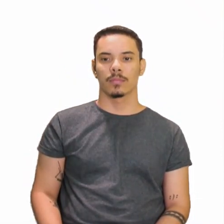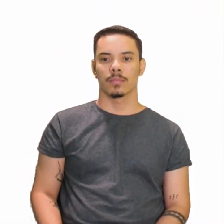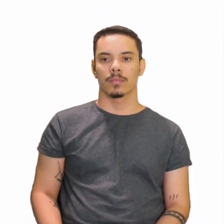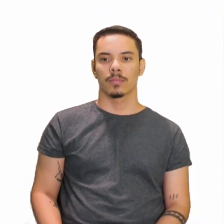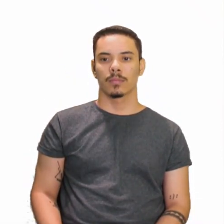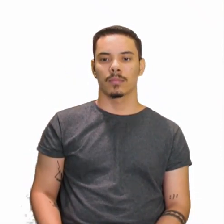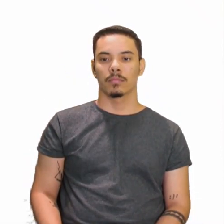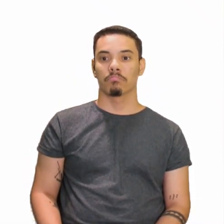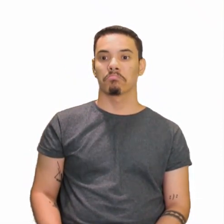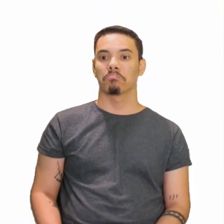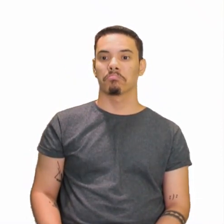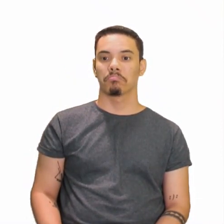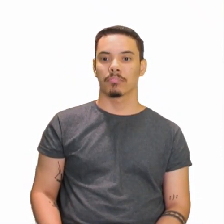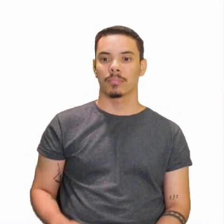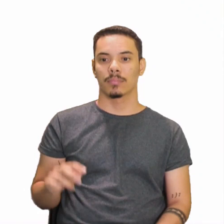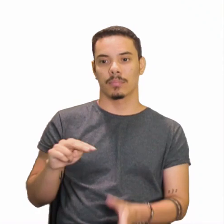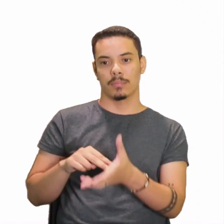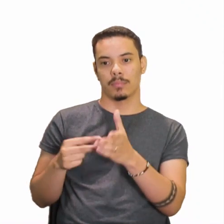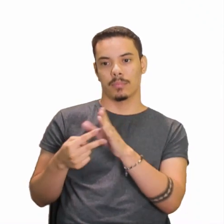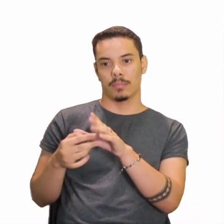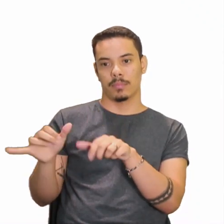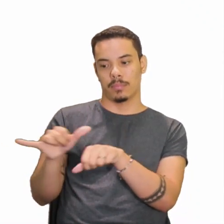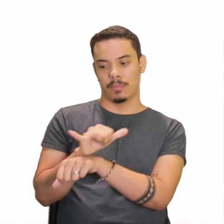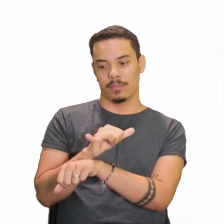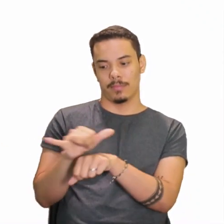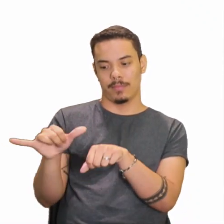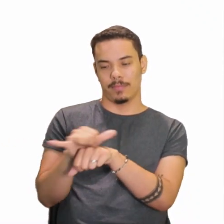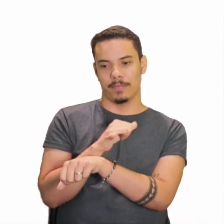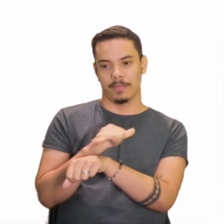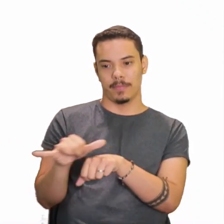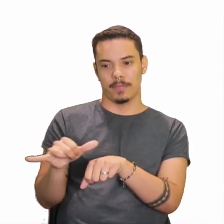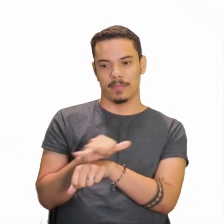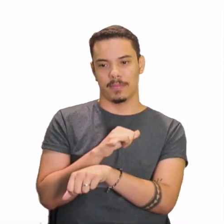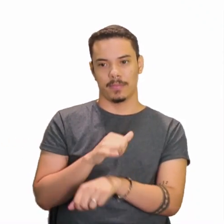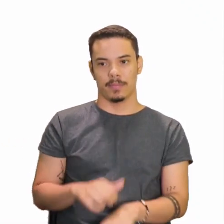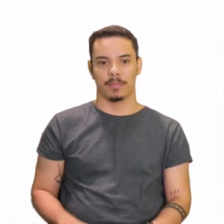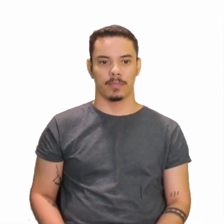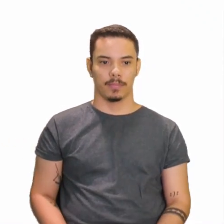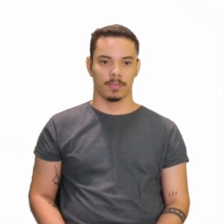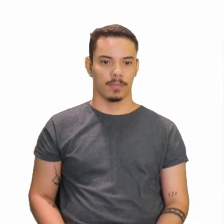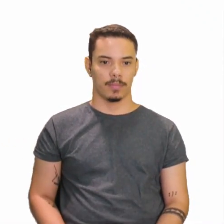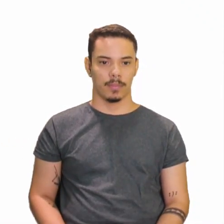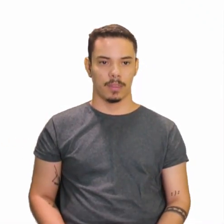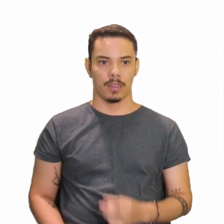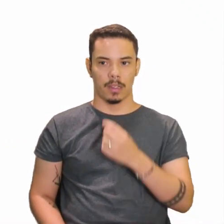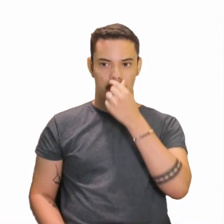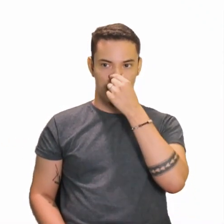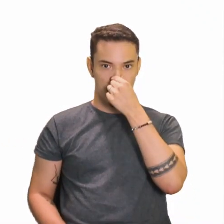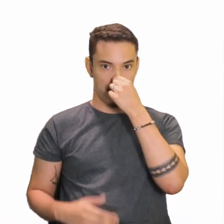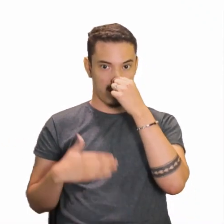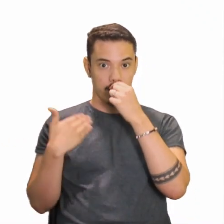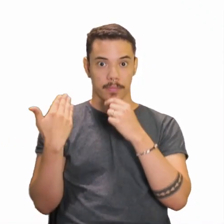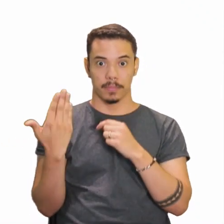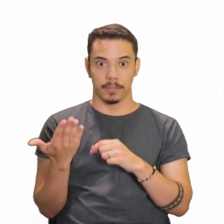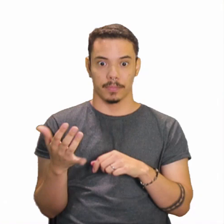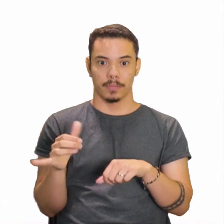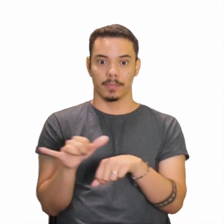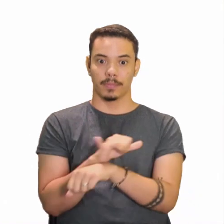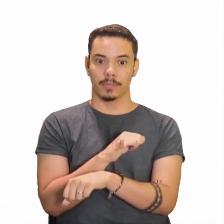seguinte, questão de técnica. Que estratégia